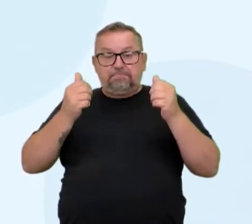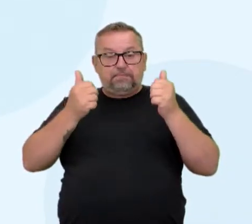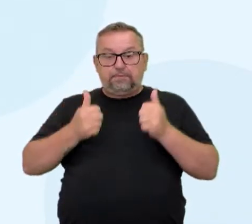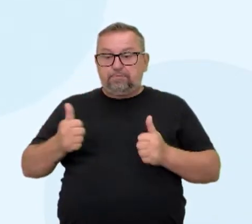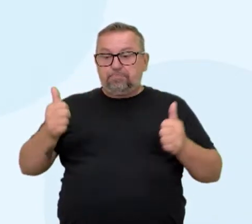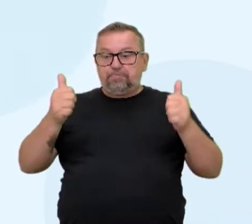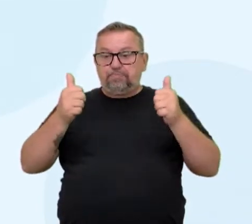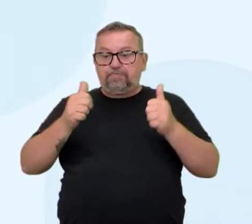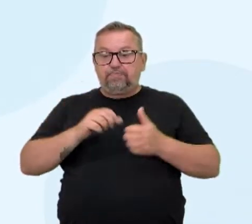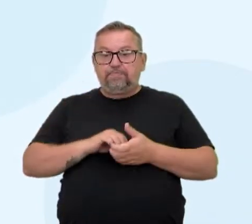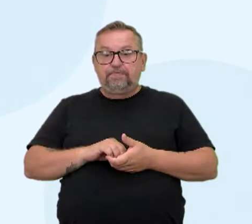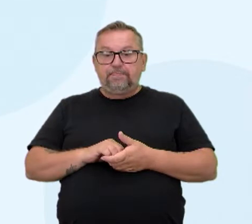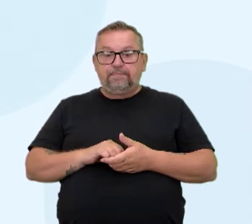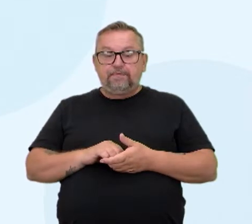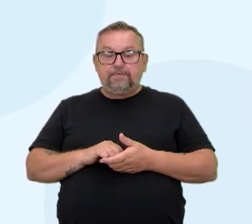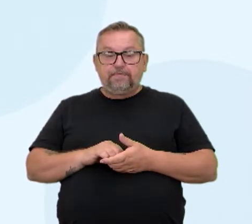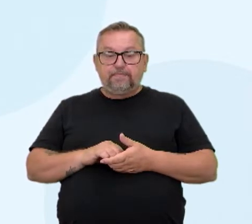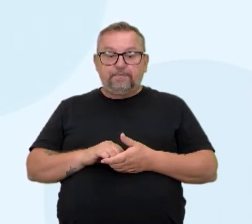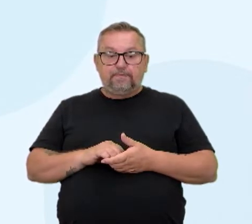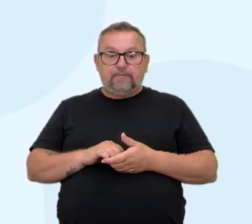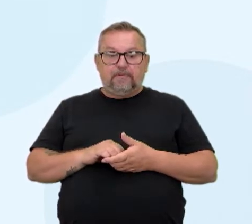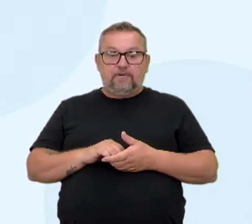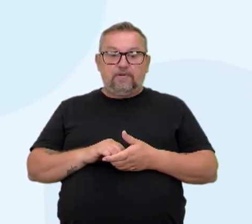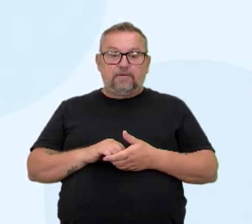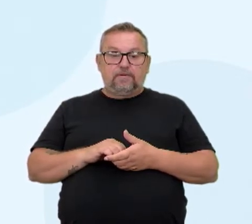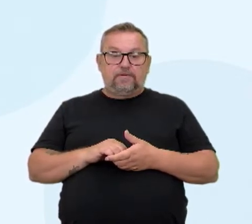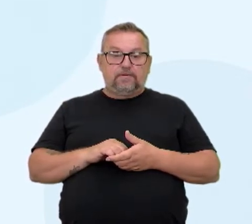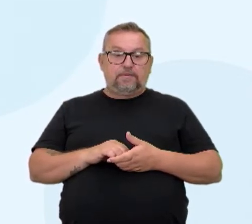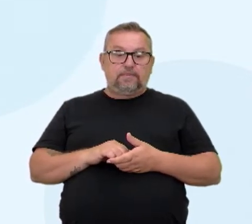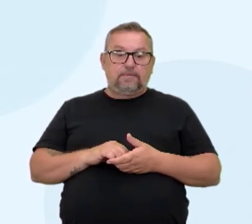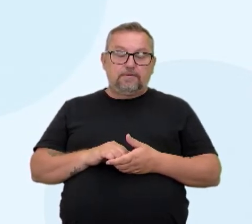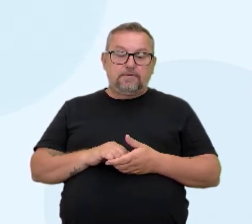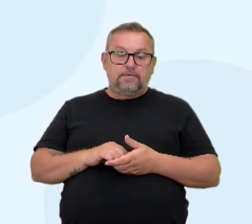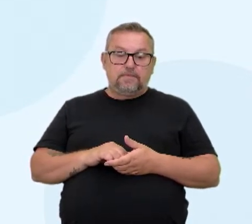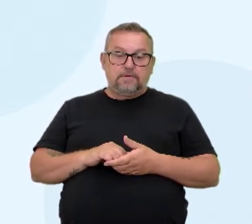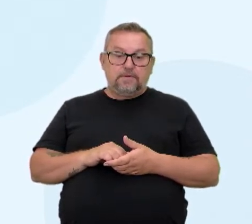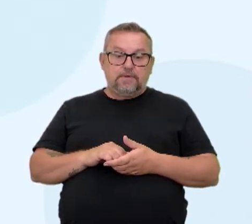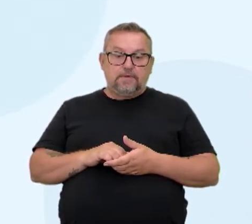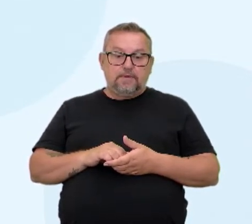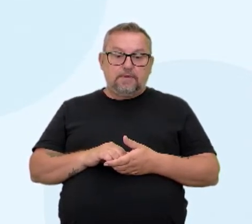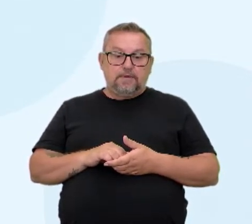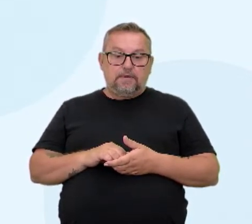aqui vem a ideia central. Vou sempre estar